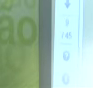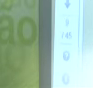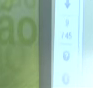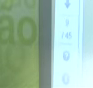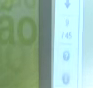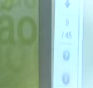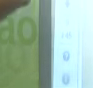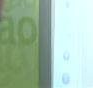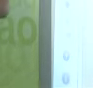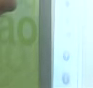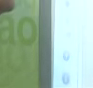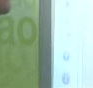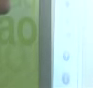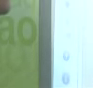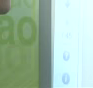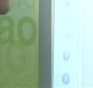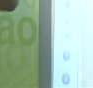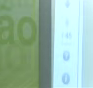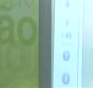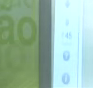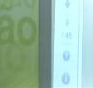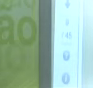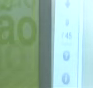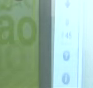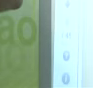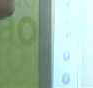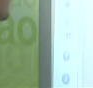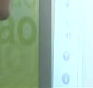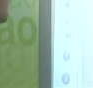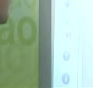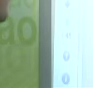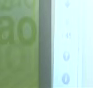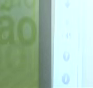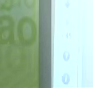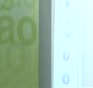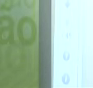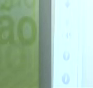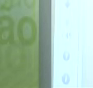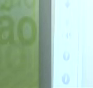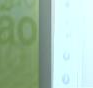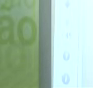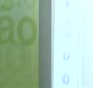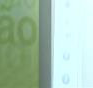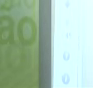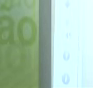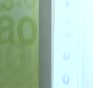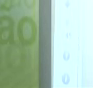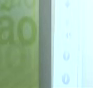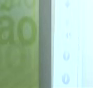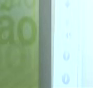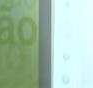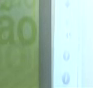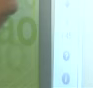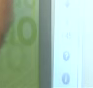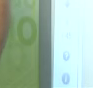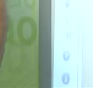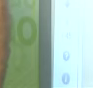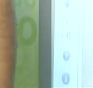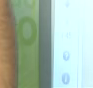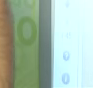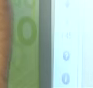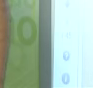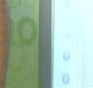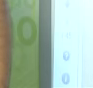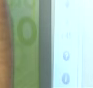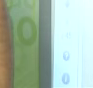5, os básicos, né? Audição, visão, tato, ele vai pegar aqui, vai pegar o objeto, vai ver que é legal pegar o objeto, depois de um determinado